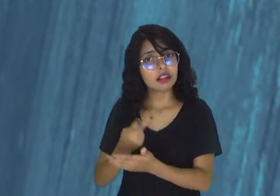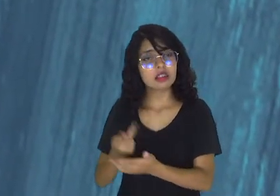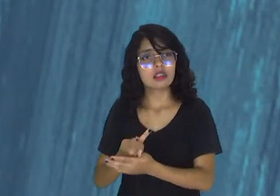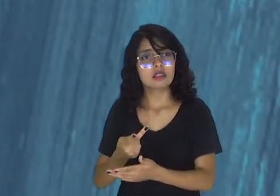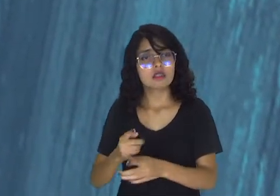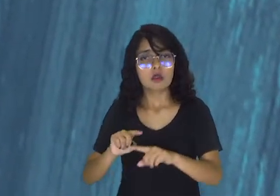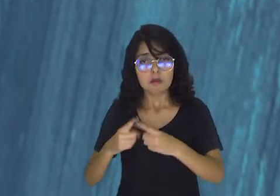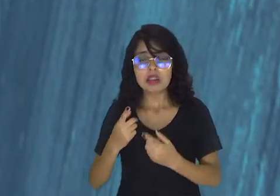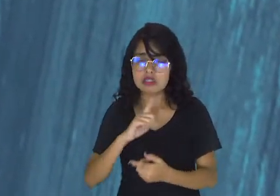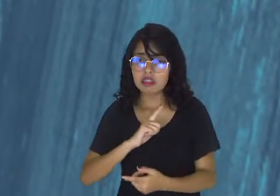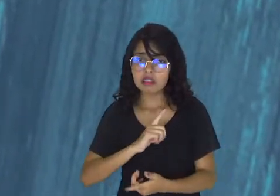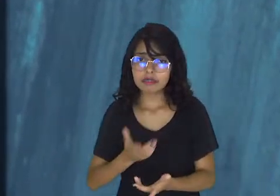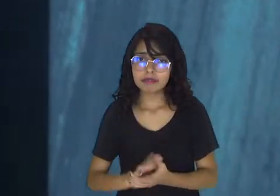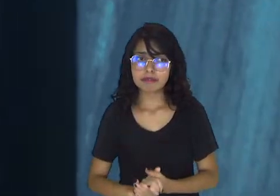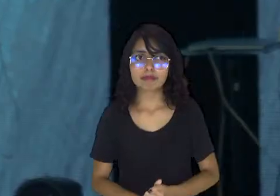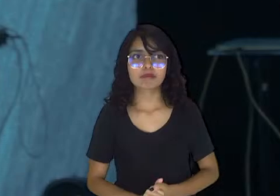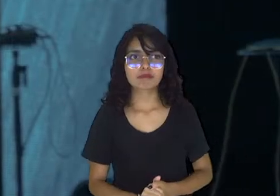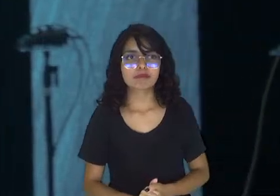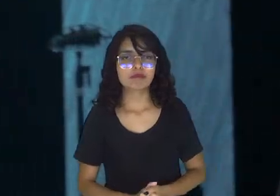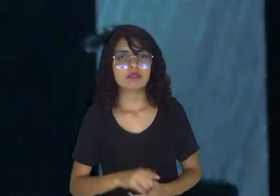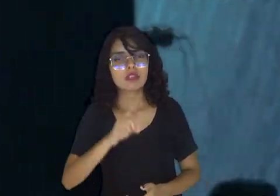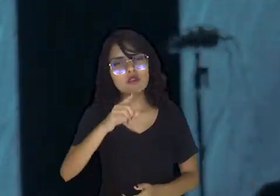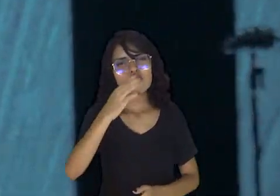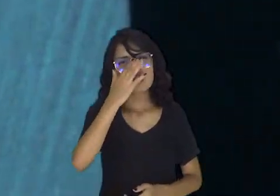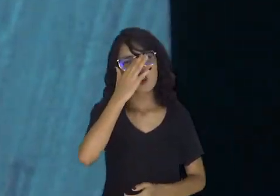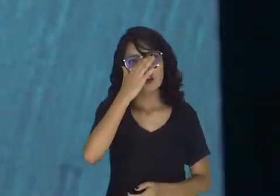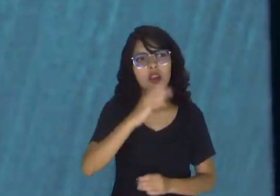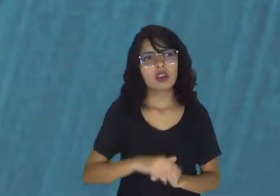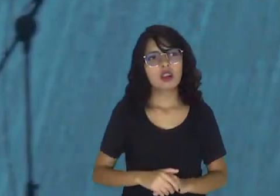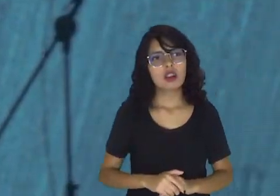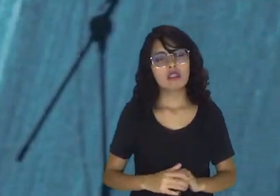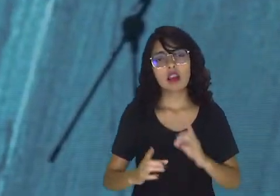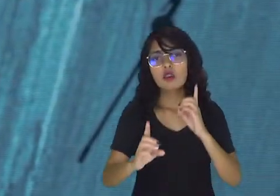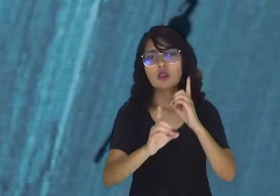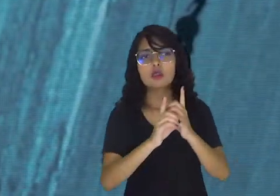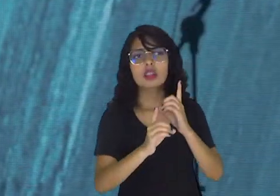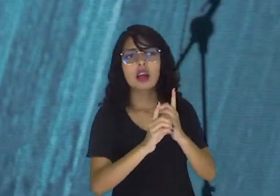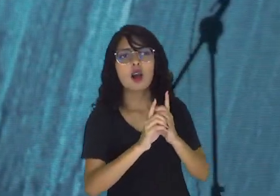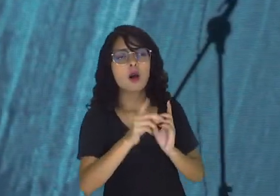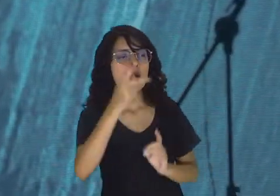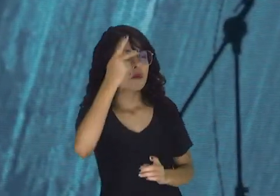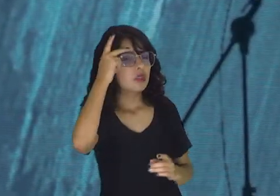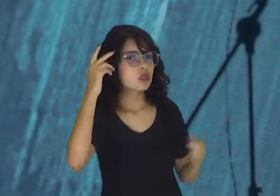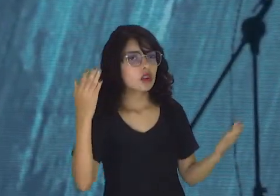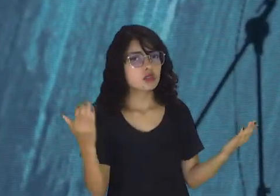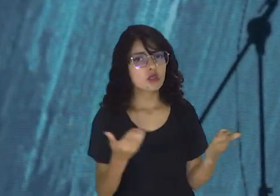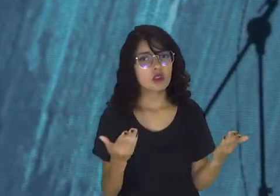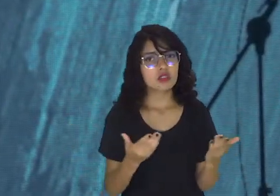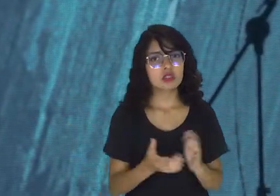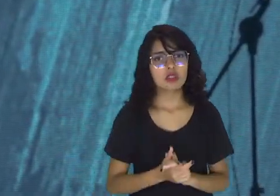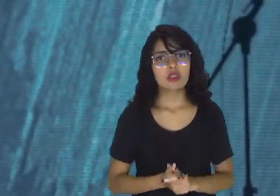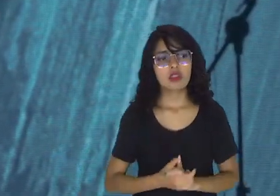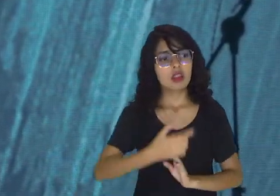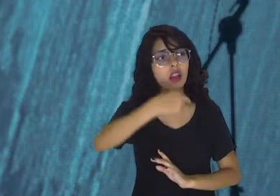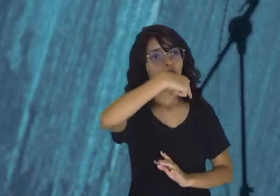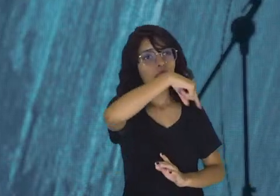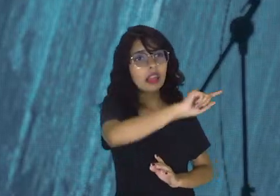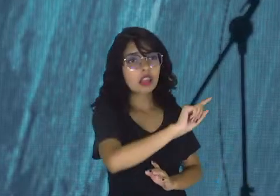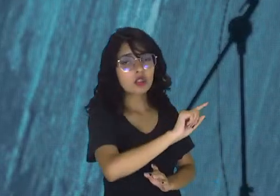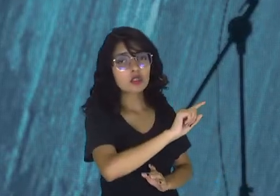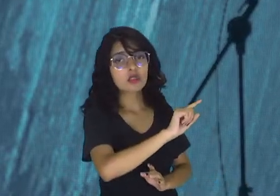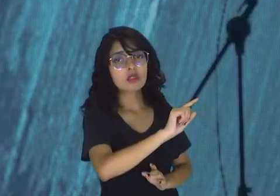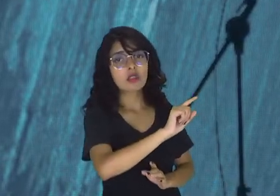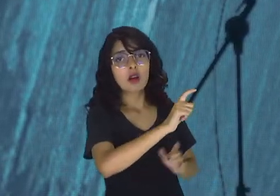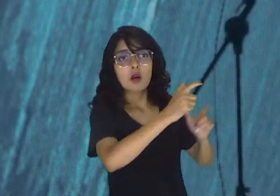Você vai encontrar pessoas hoje que passaram o dia todo num parque de diversões. Tem problema estar